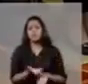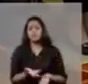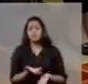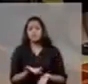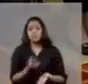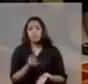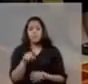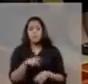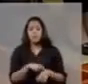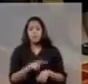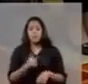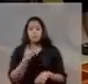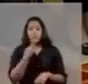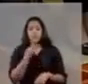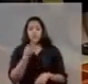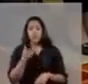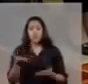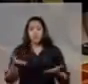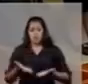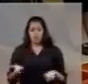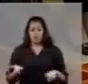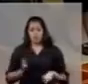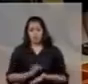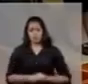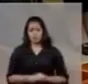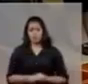poucos minutos que estou ocupando essa tribuna com muita honra.